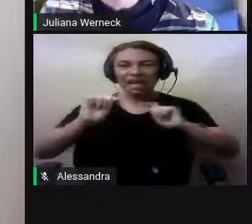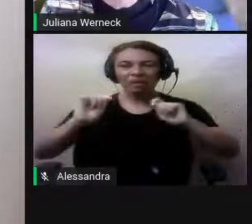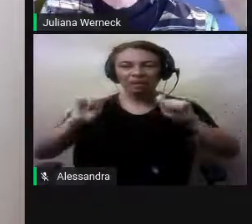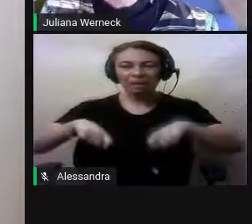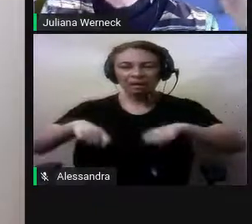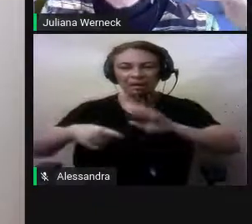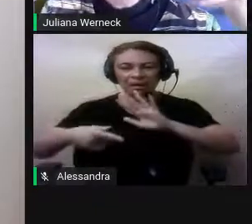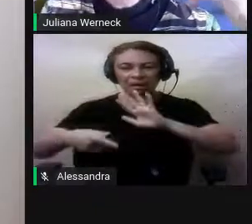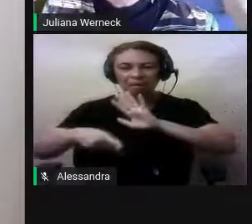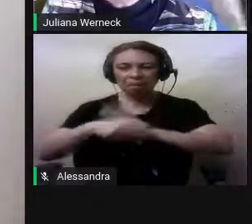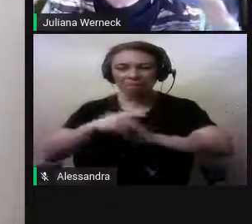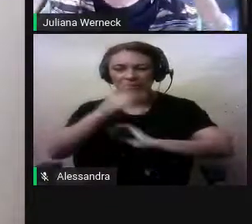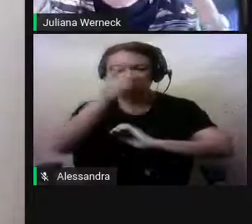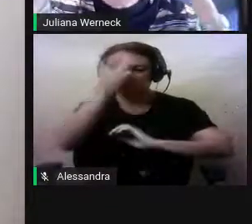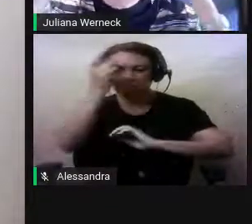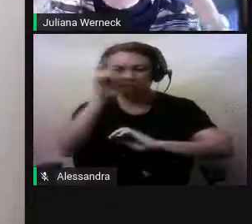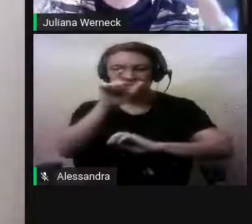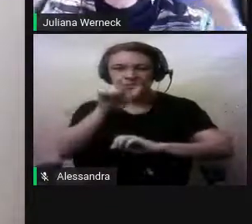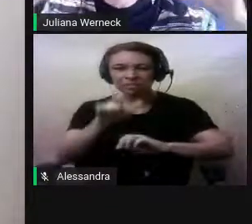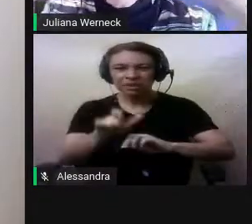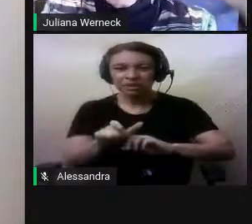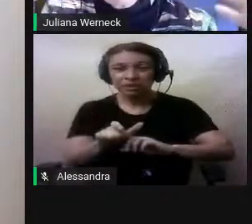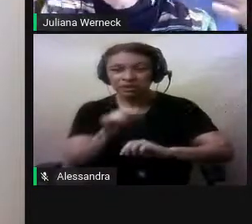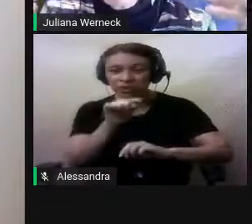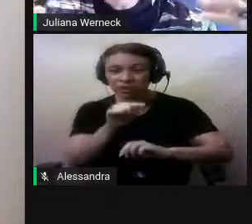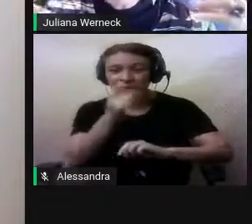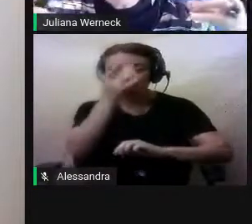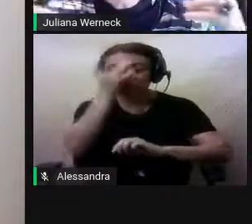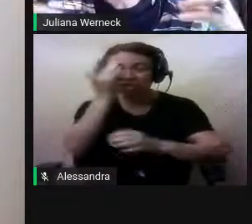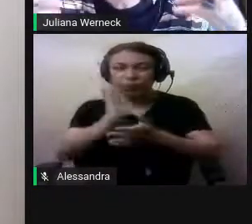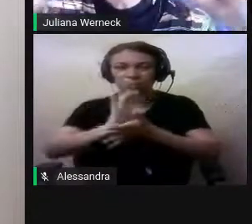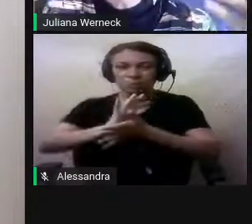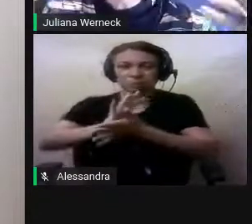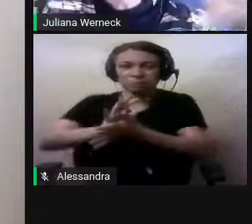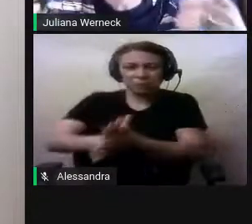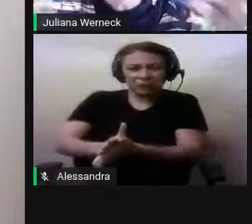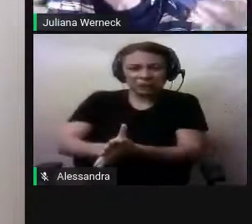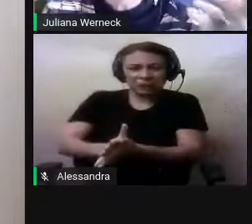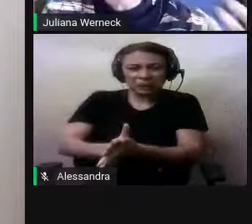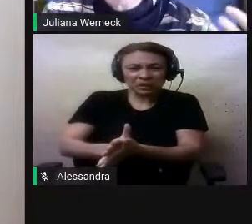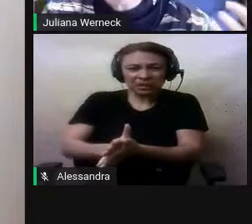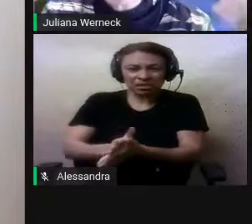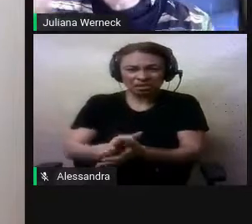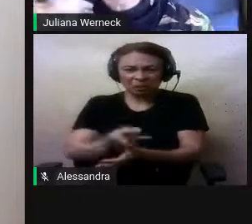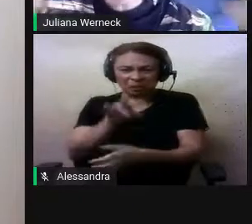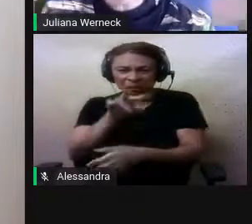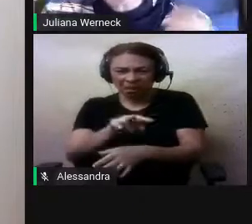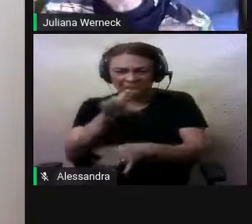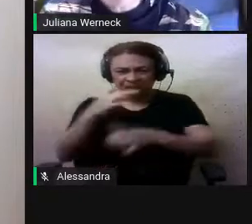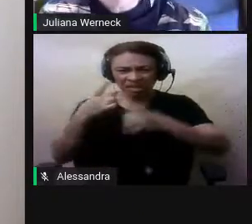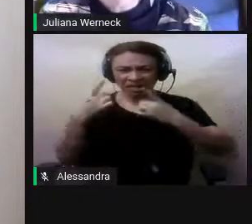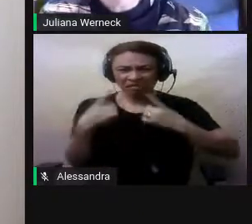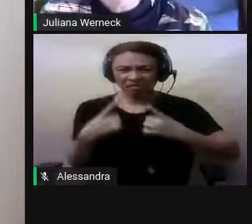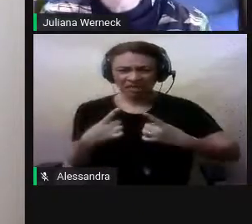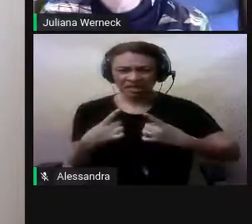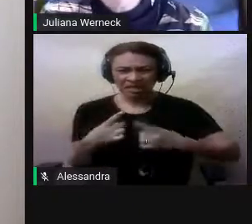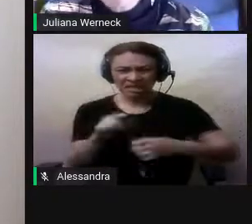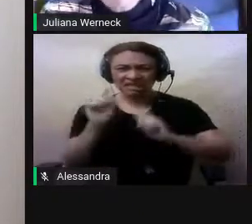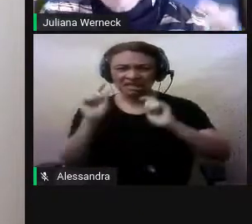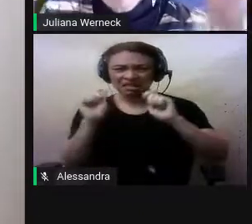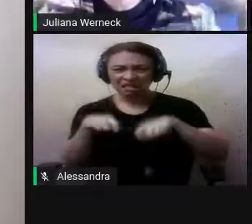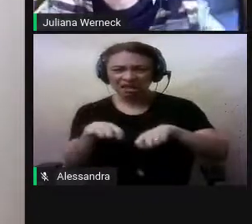capacitismo, né, que é esse preconceito, esse estereótipo de uma pessoa com deficiência, do que ela pode ou não